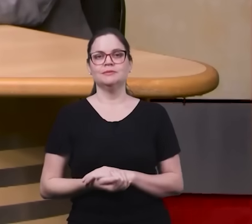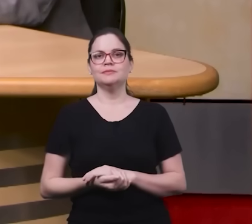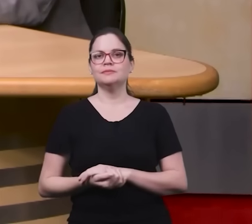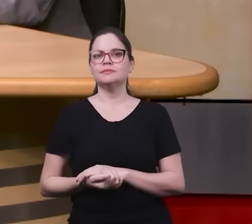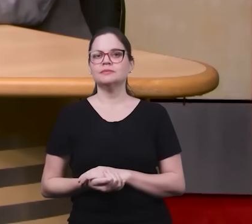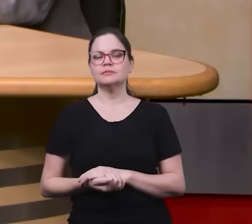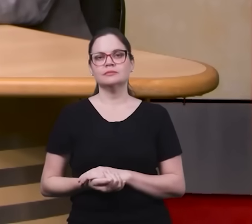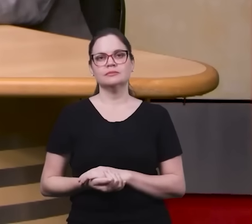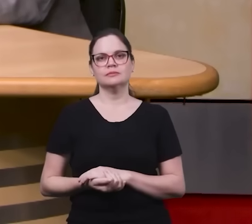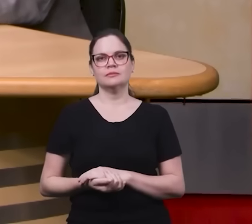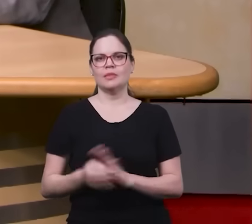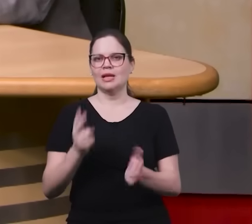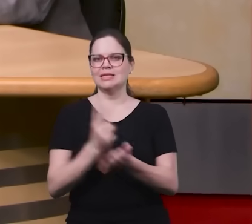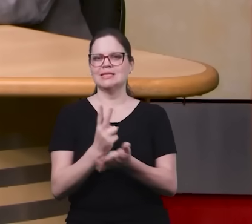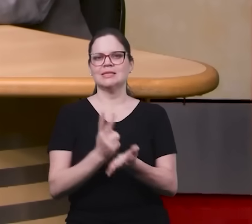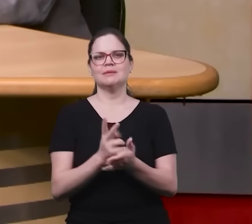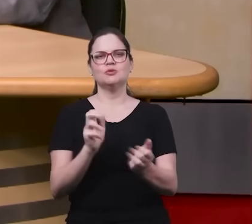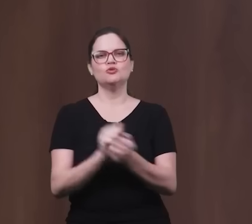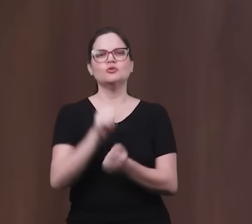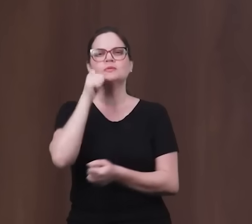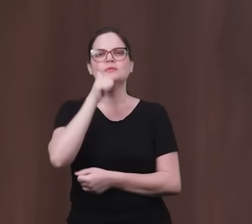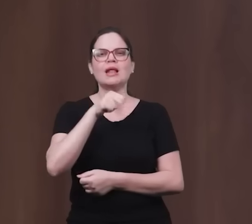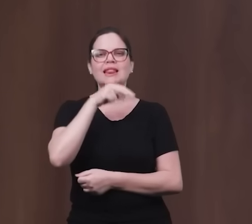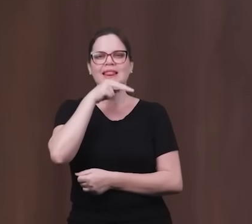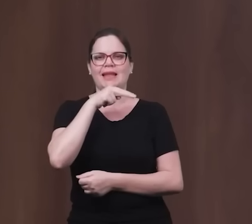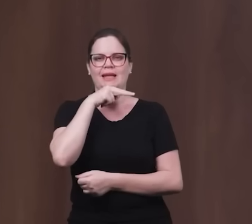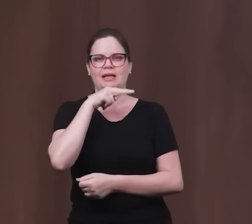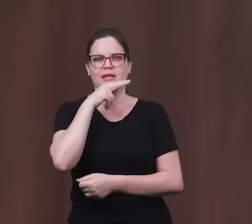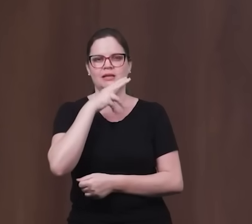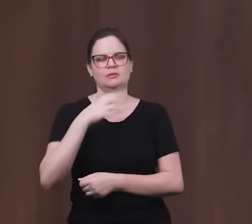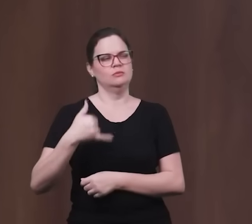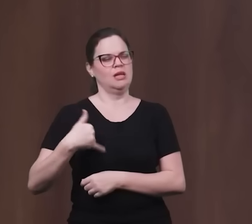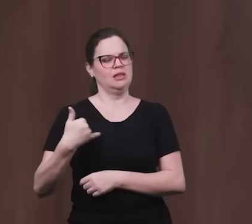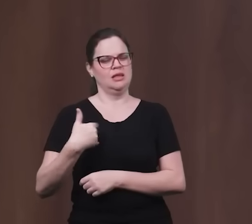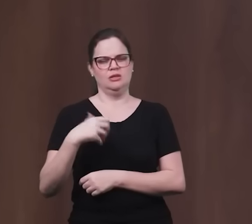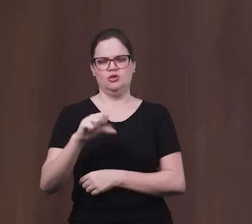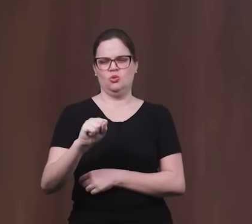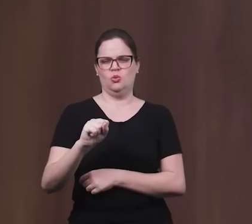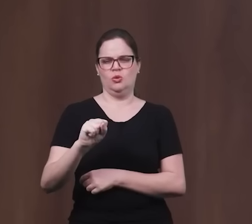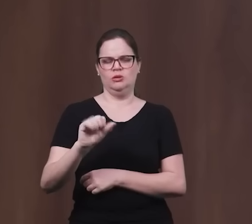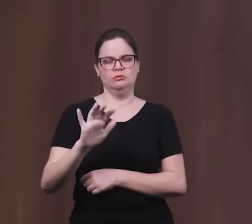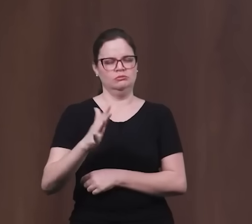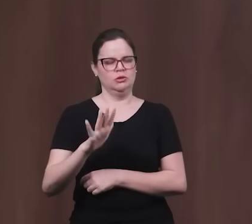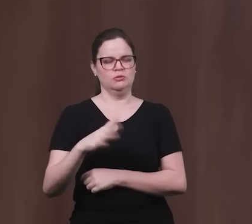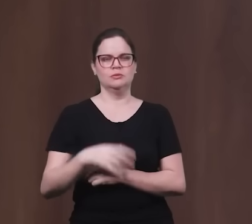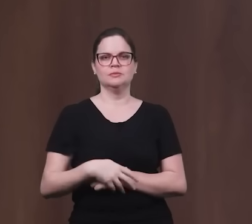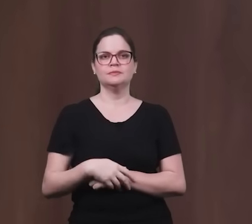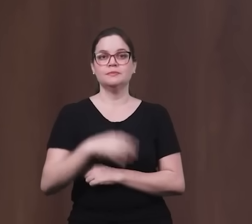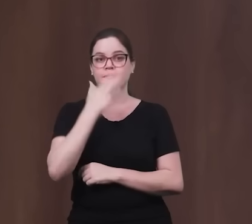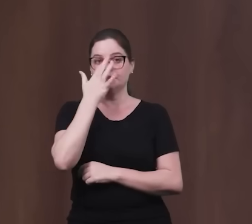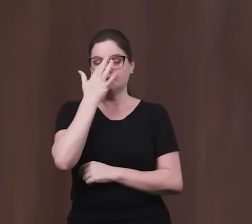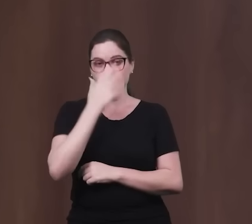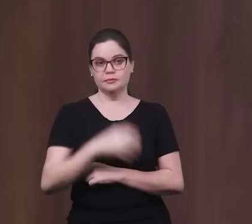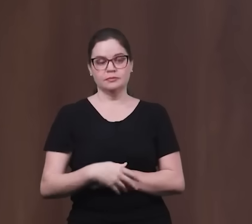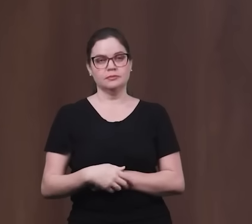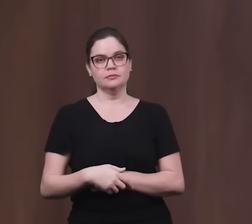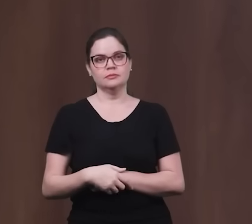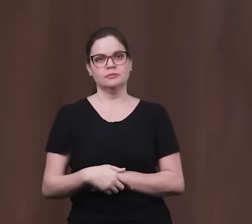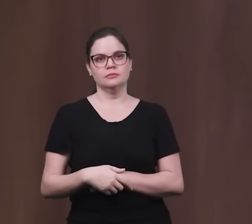ela ficava muito com uma neta. Uma neta tinha uns 8 aninhos, mais ou menos, e tal.